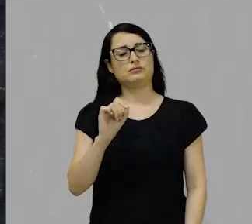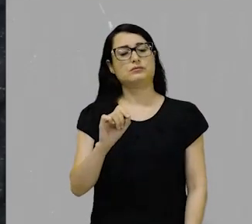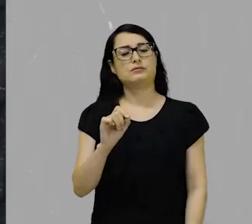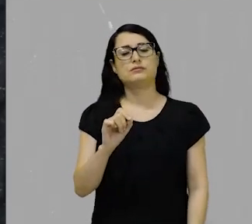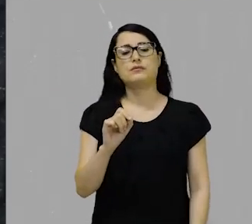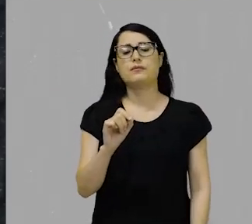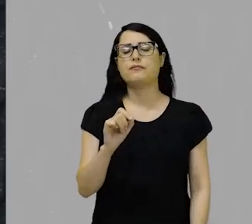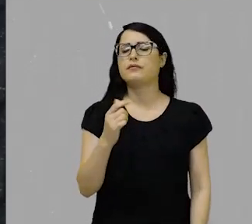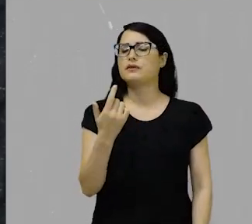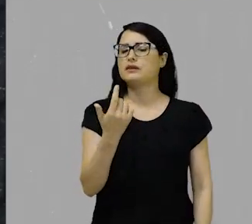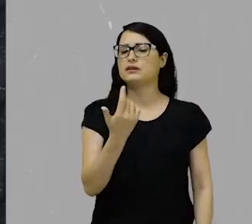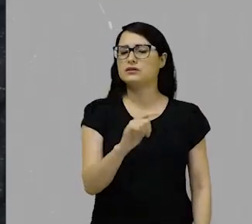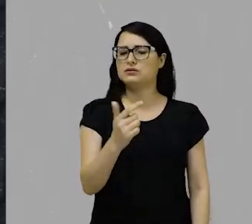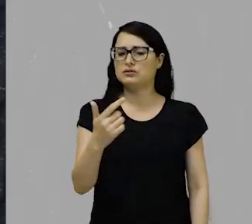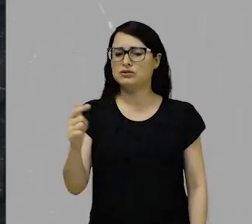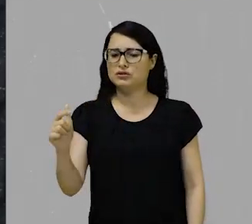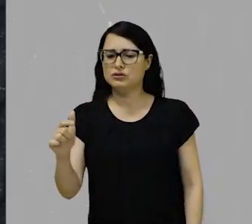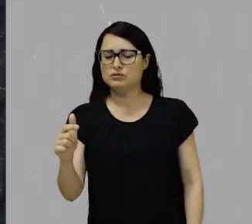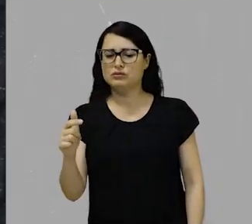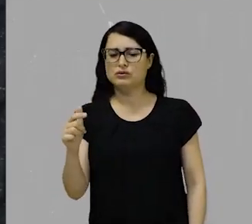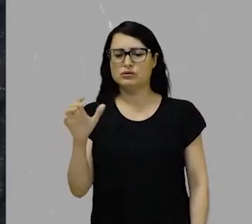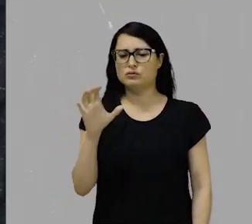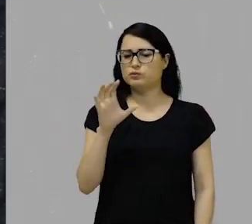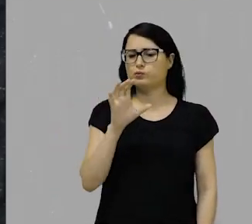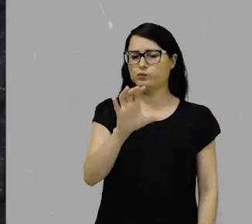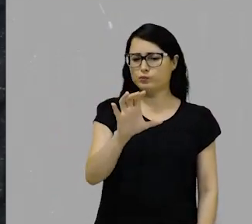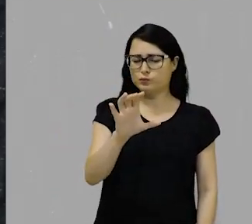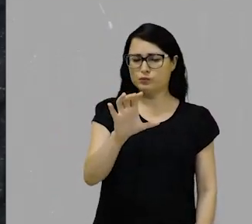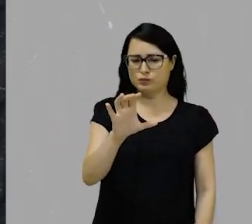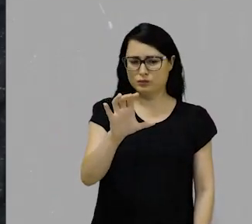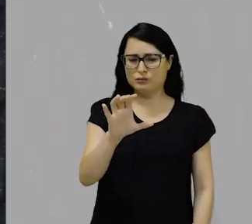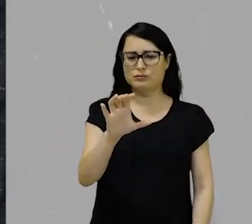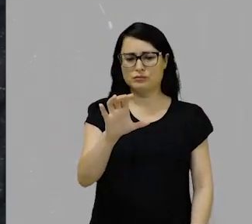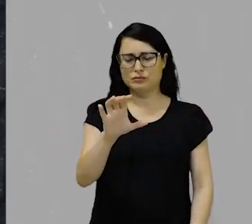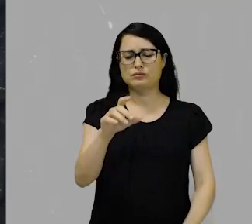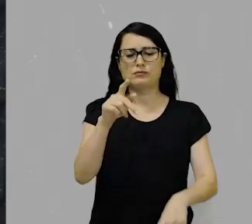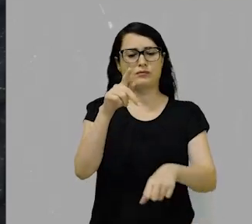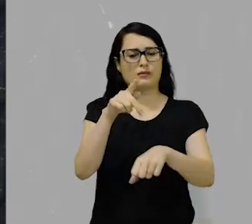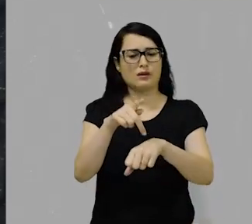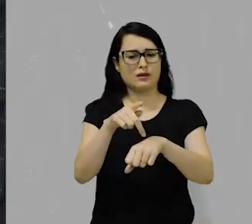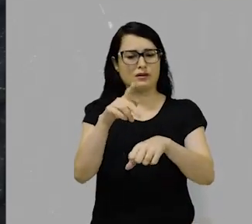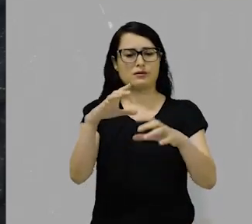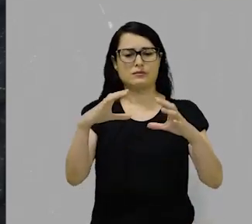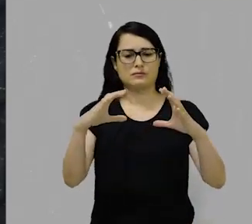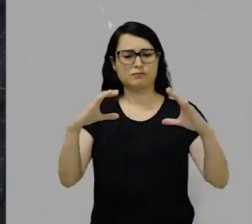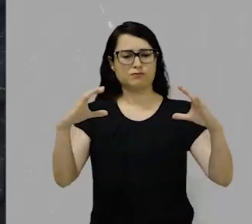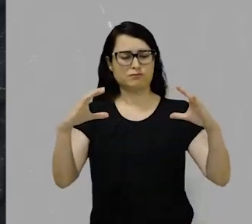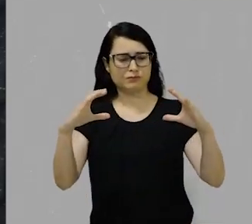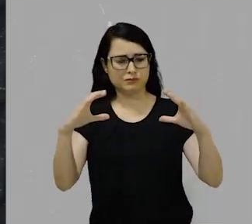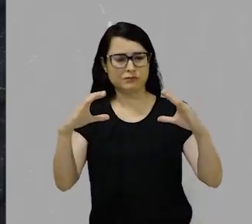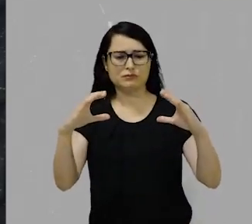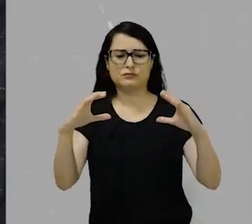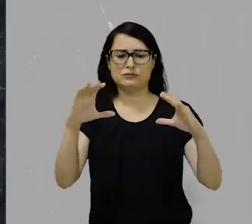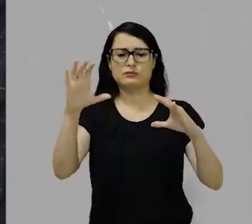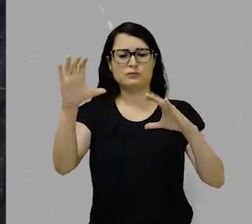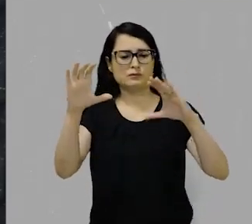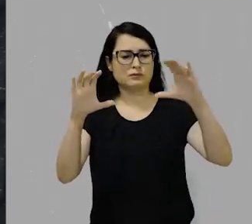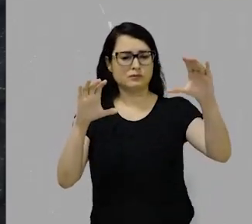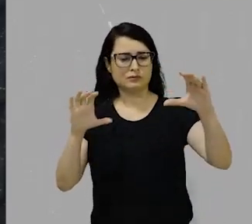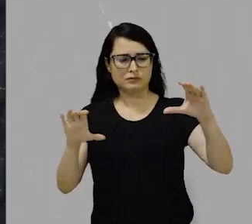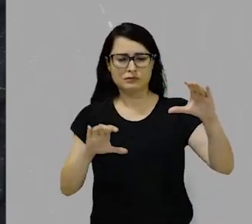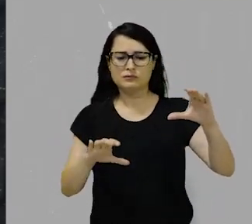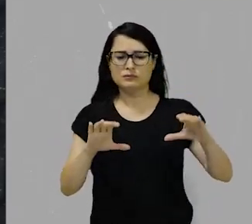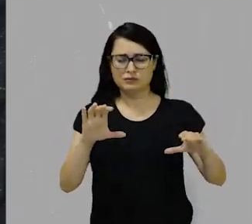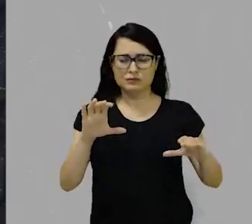na realidade, apenas um bloco rochoso. Existem vários blocos rochosos onde os continentes se situam. E esses